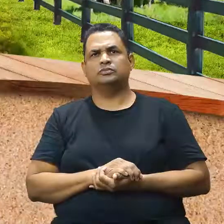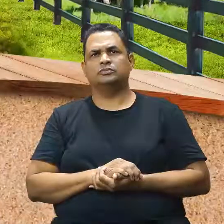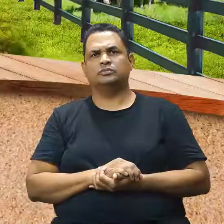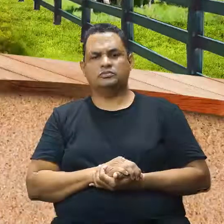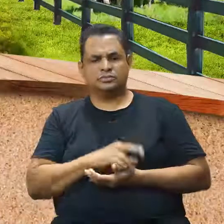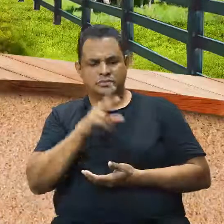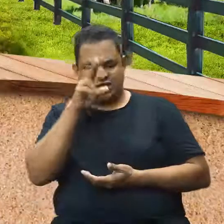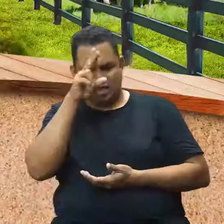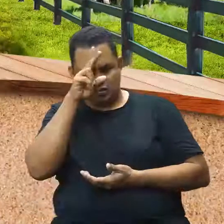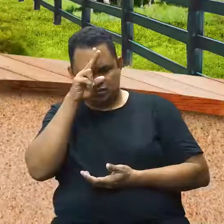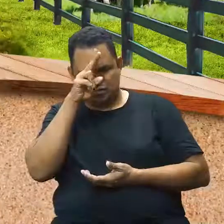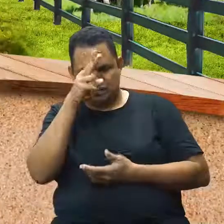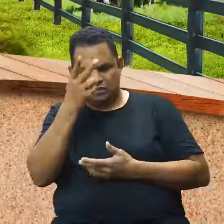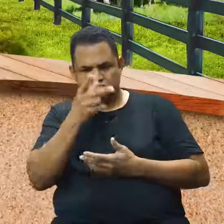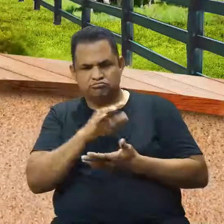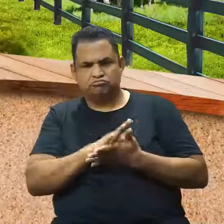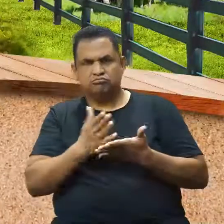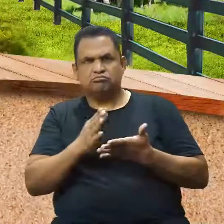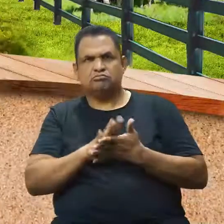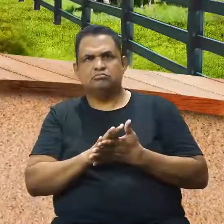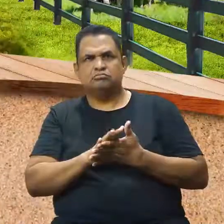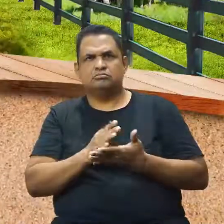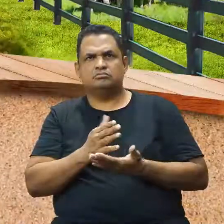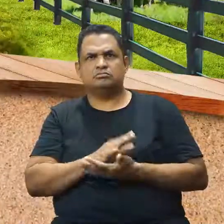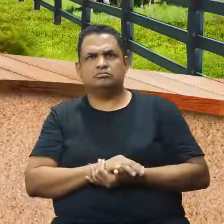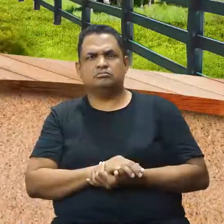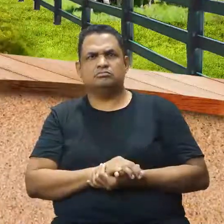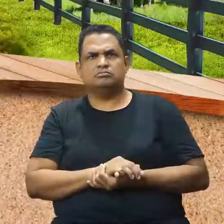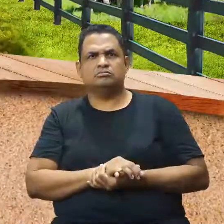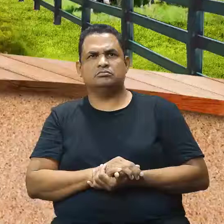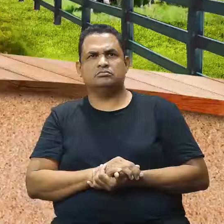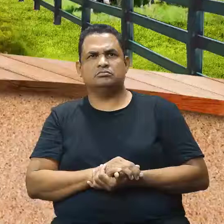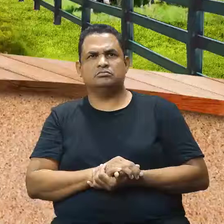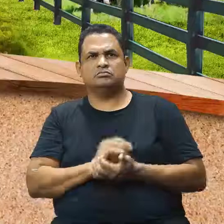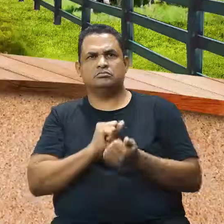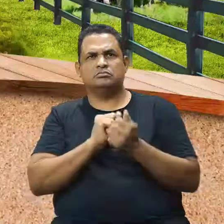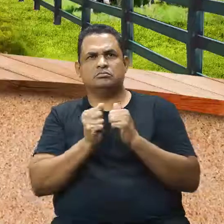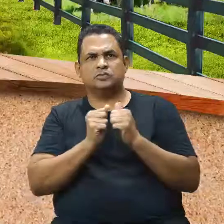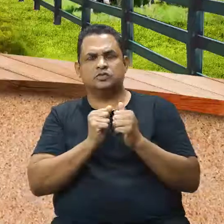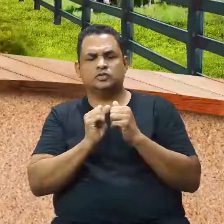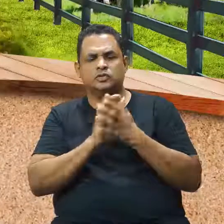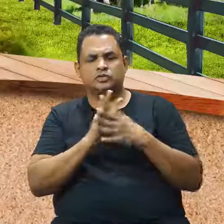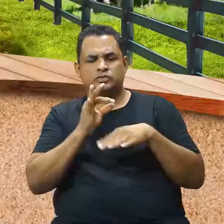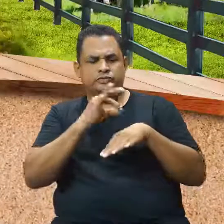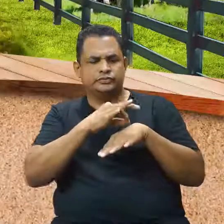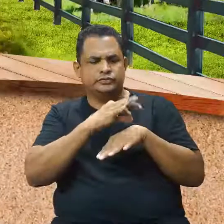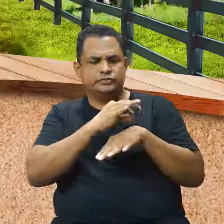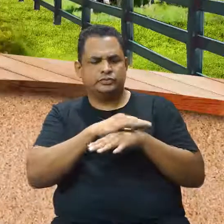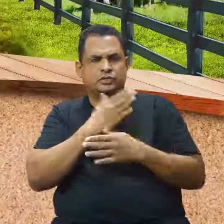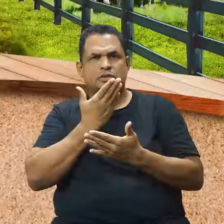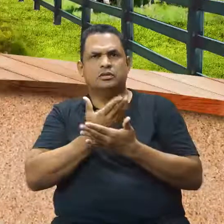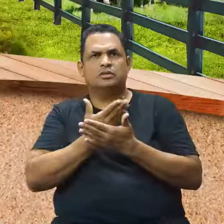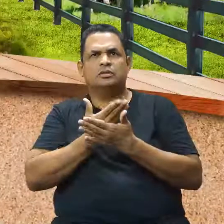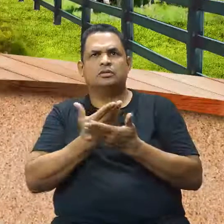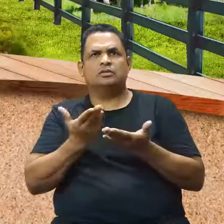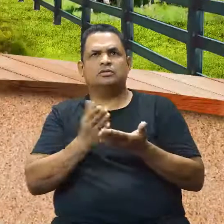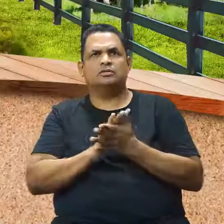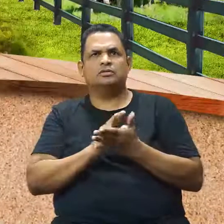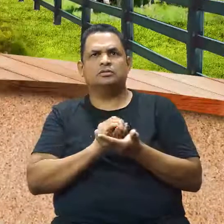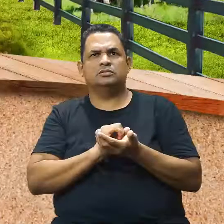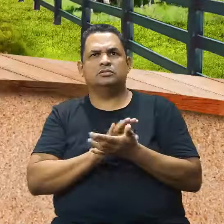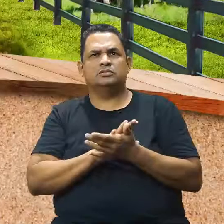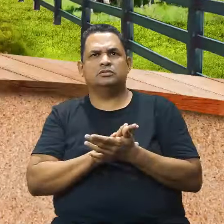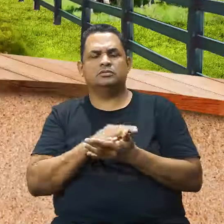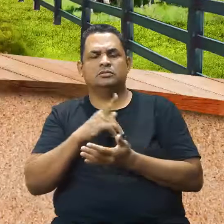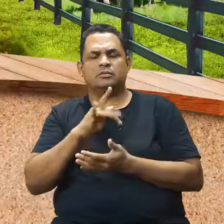Praga, a gente está usando aqui, ó, o controle de formigas, mas o nome da aula é